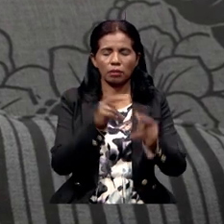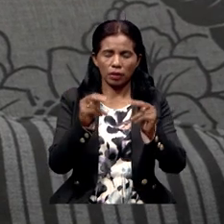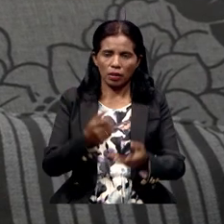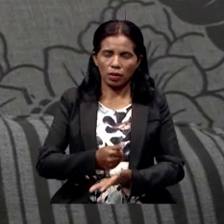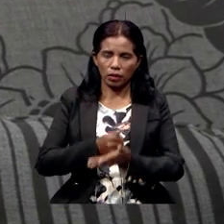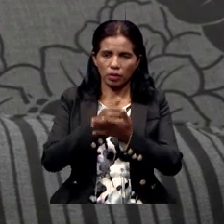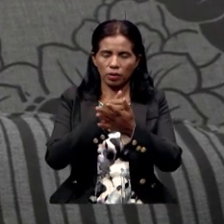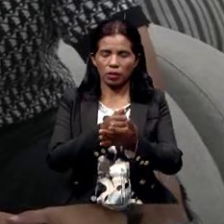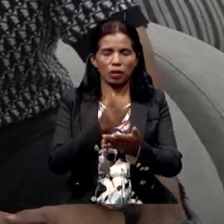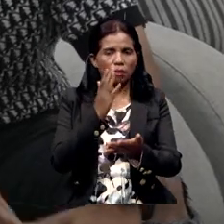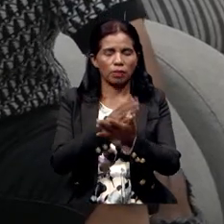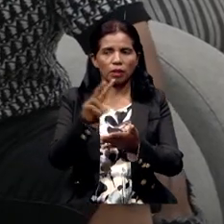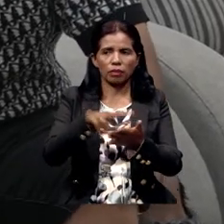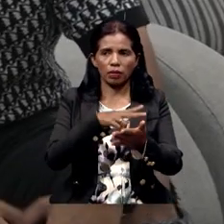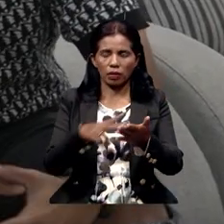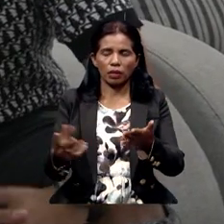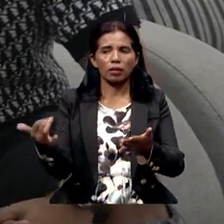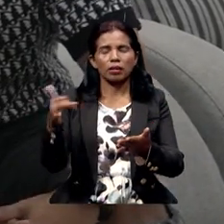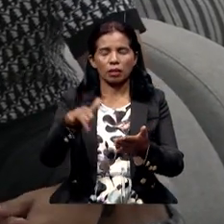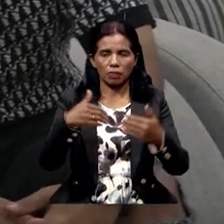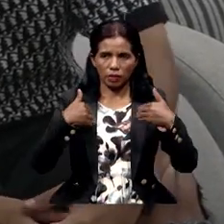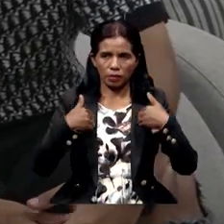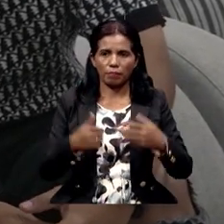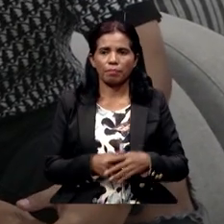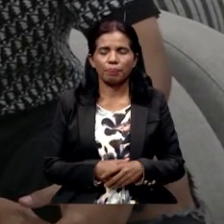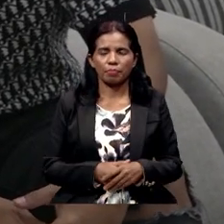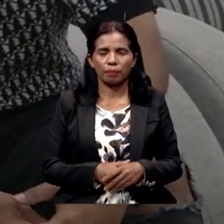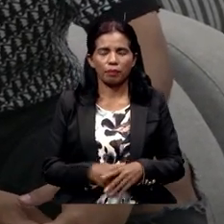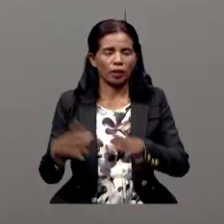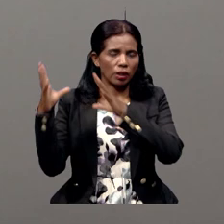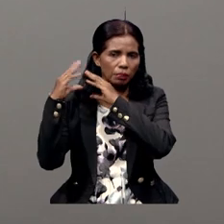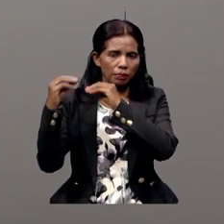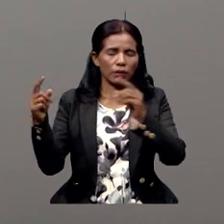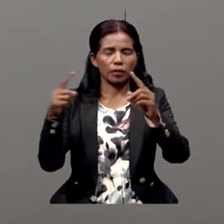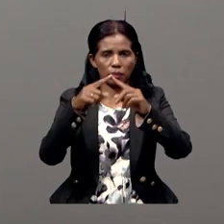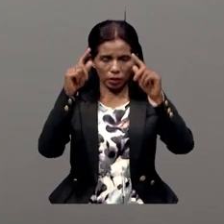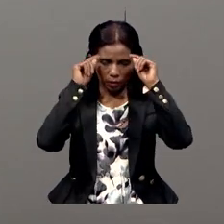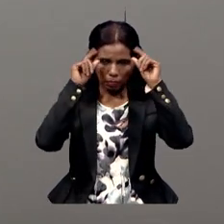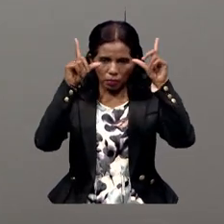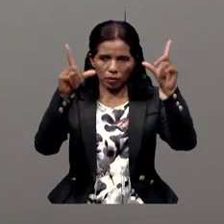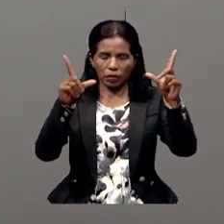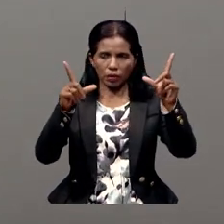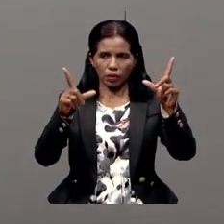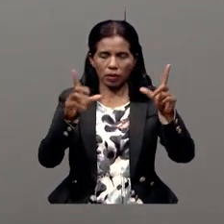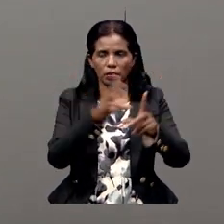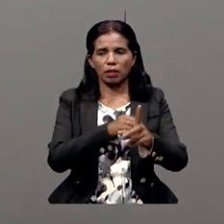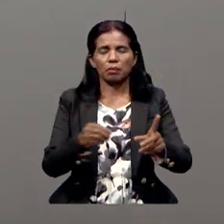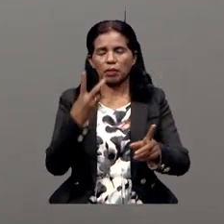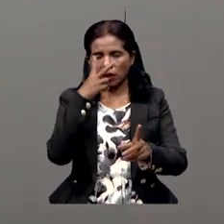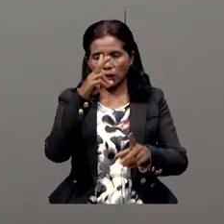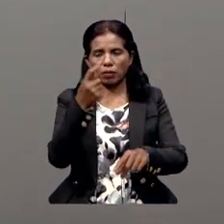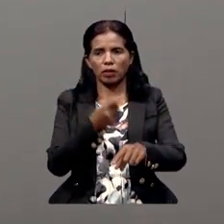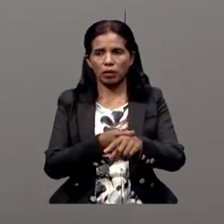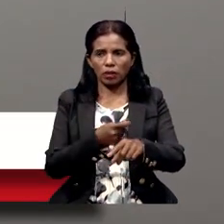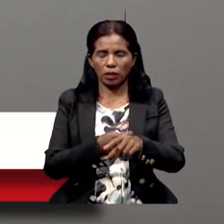no hakotu violência sira nebe mak acontece esperança di Timor e para ter condições